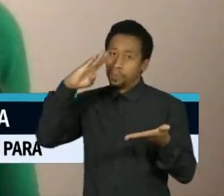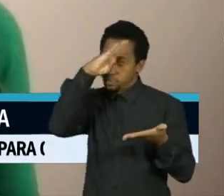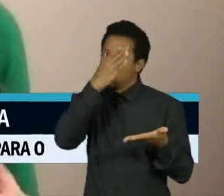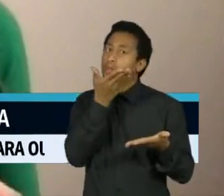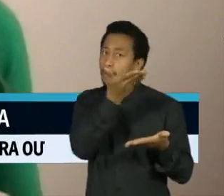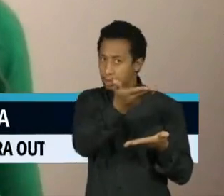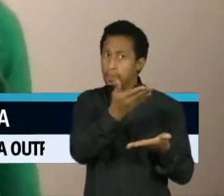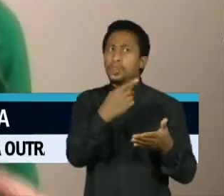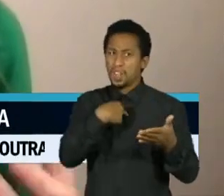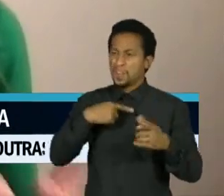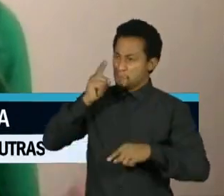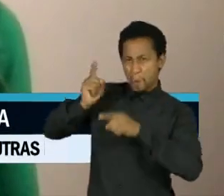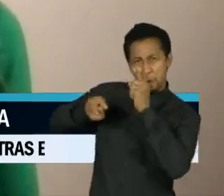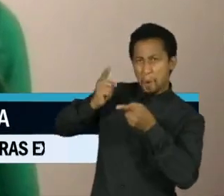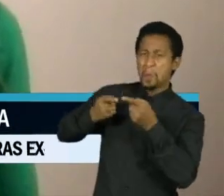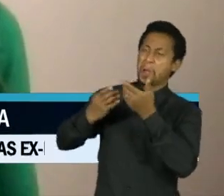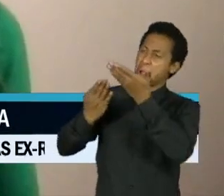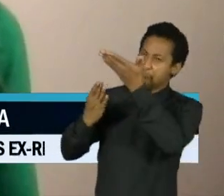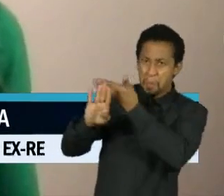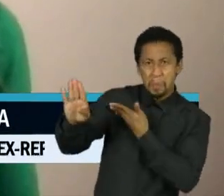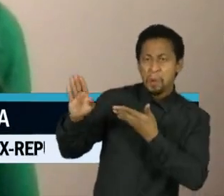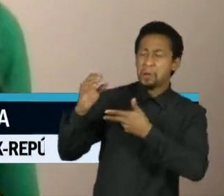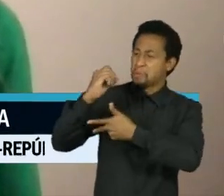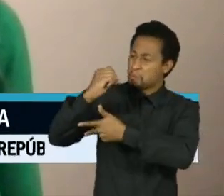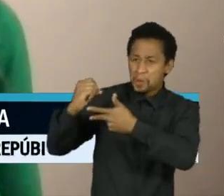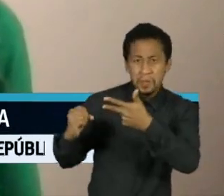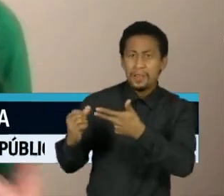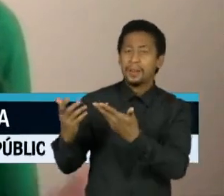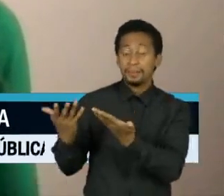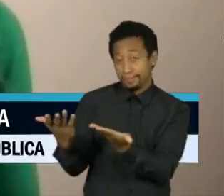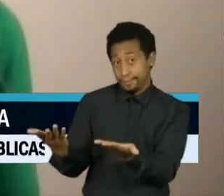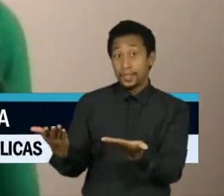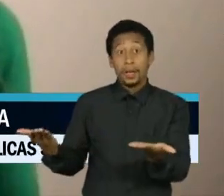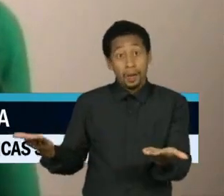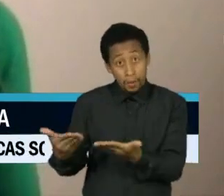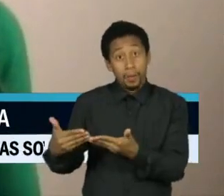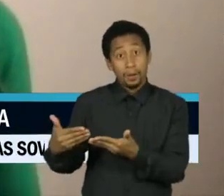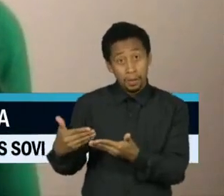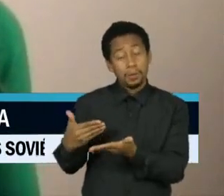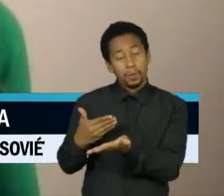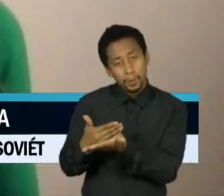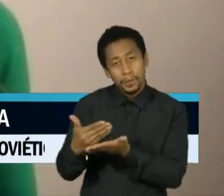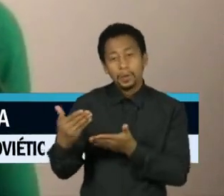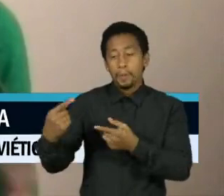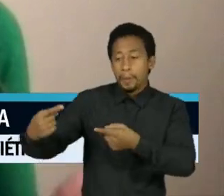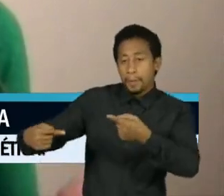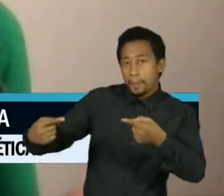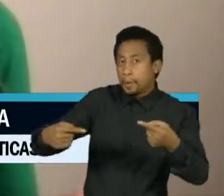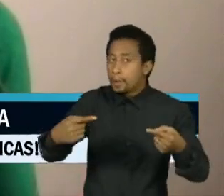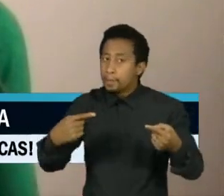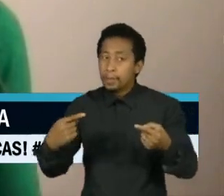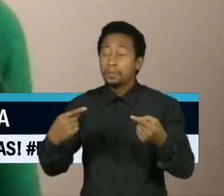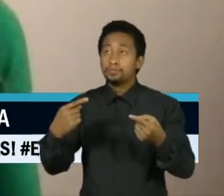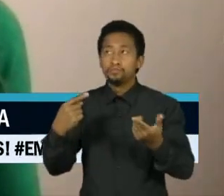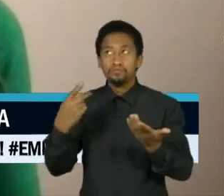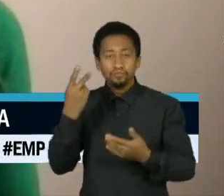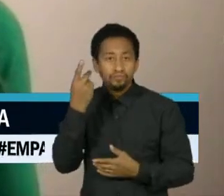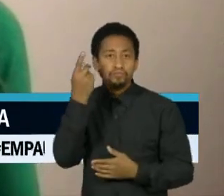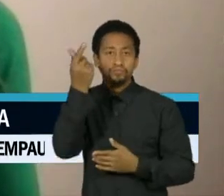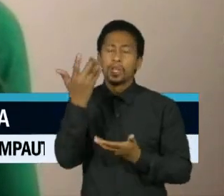mais autoritárias. Aí agora foi relançada essa discussão e acho que tem sim a ver com você retirar o